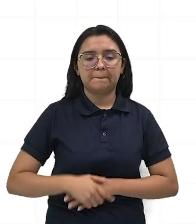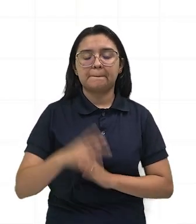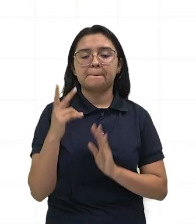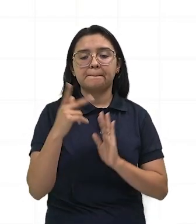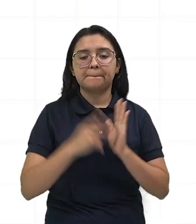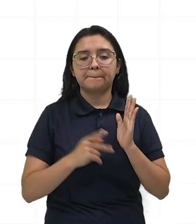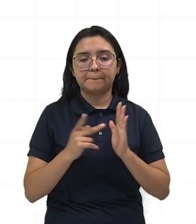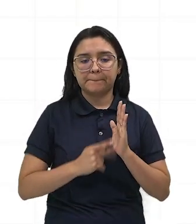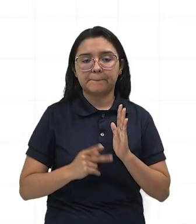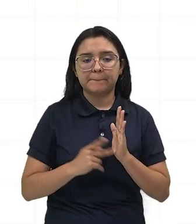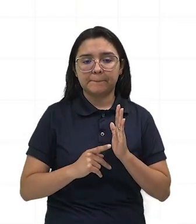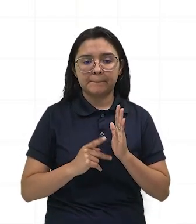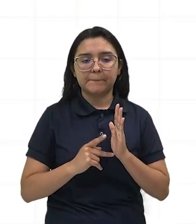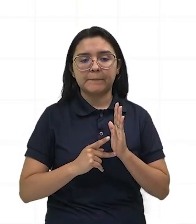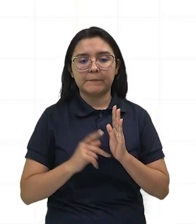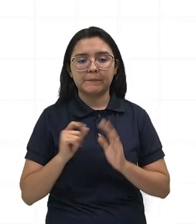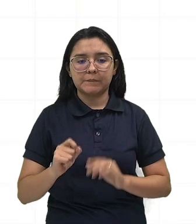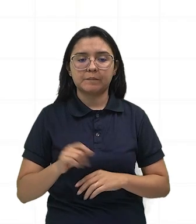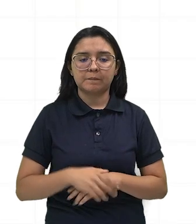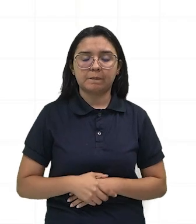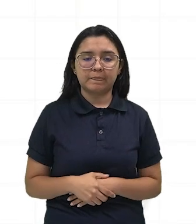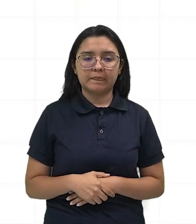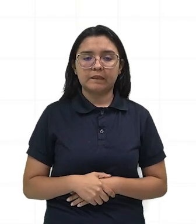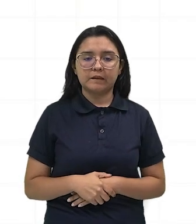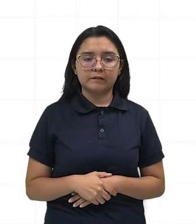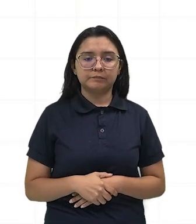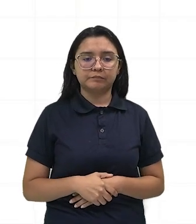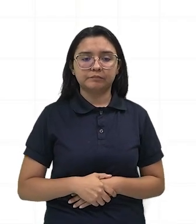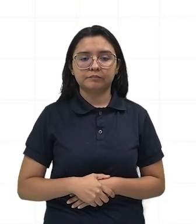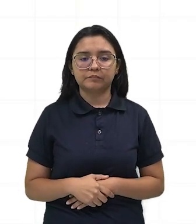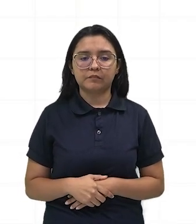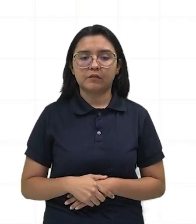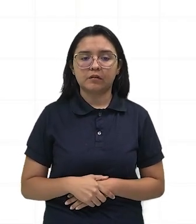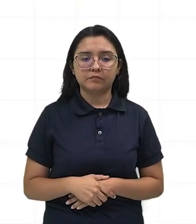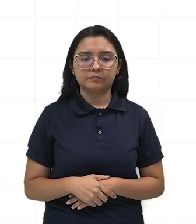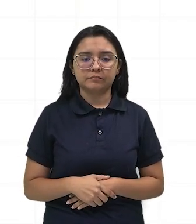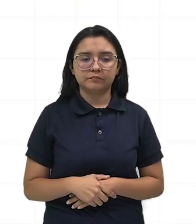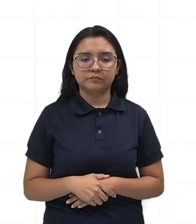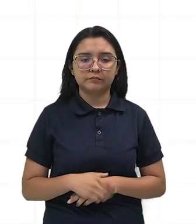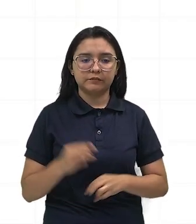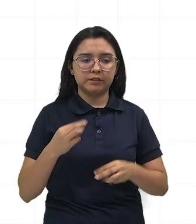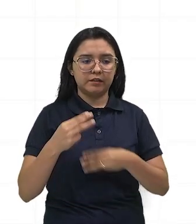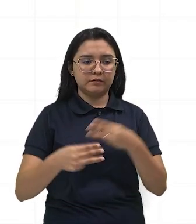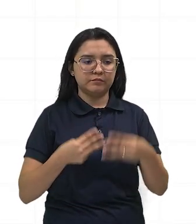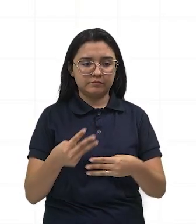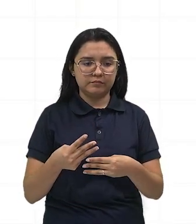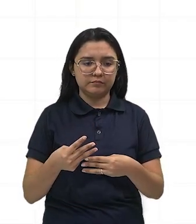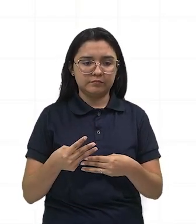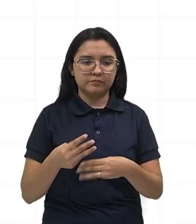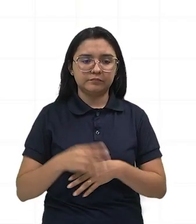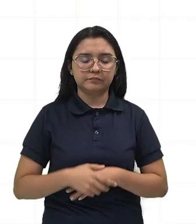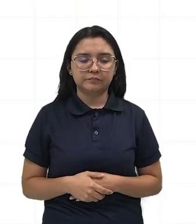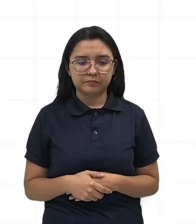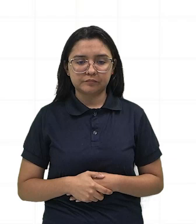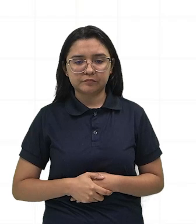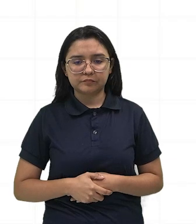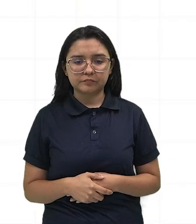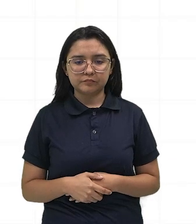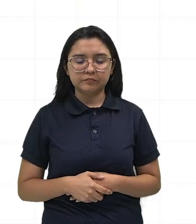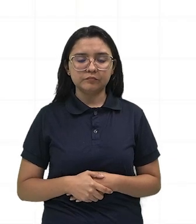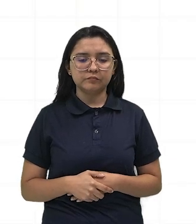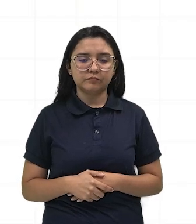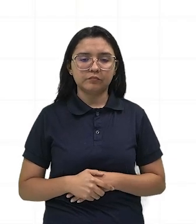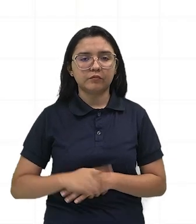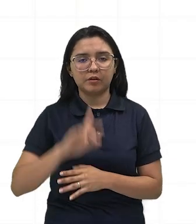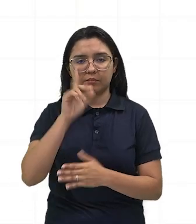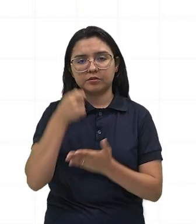notas trimestrais. Lembrando que agora aqui está trimestre, tá? Uma decisão, né, aí da